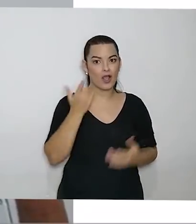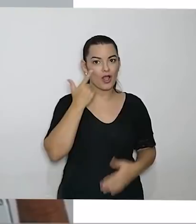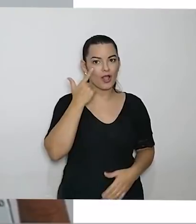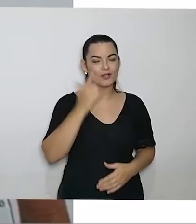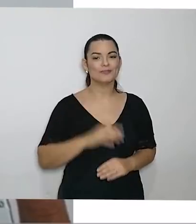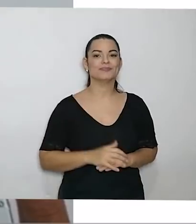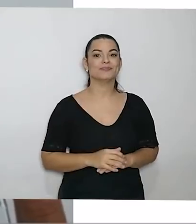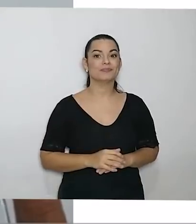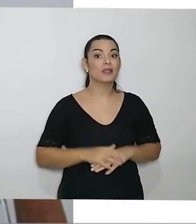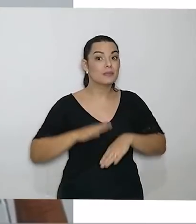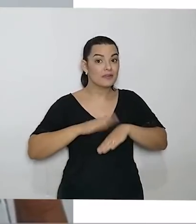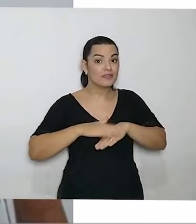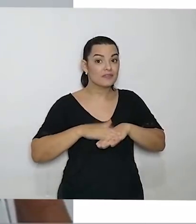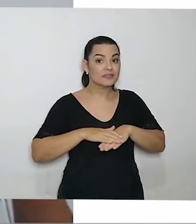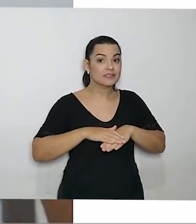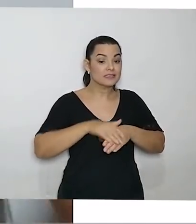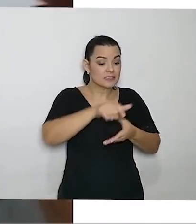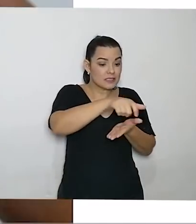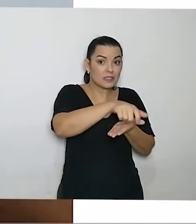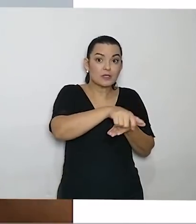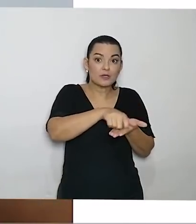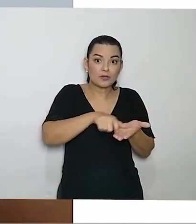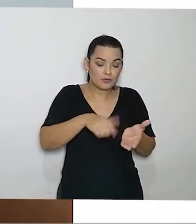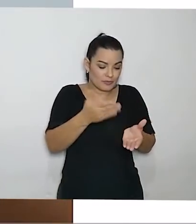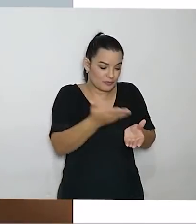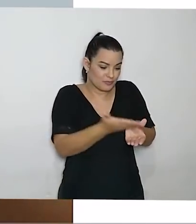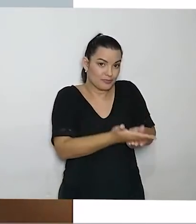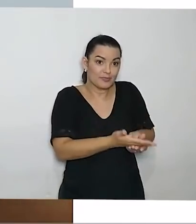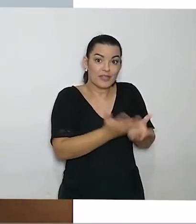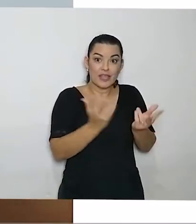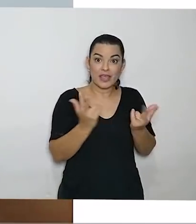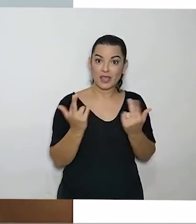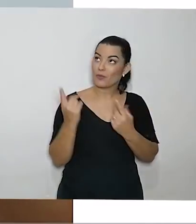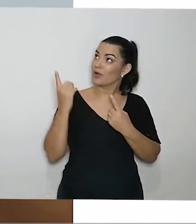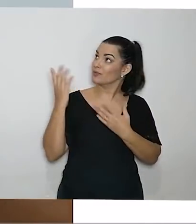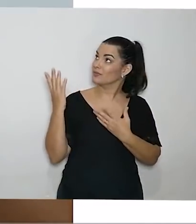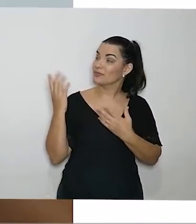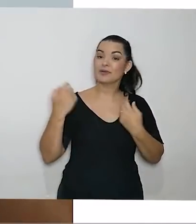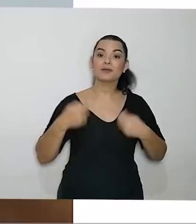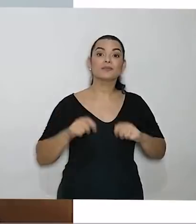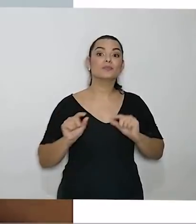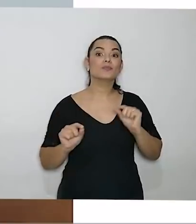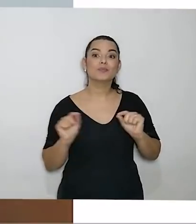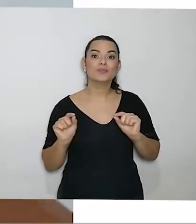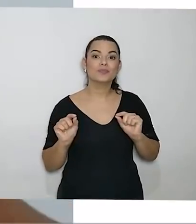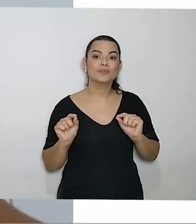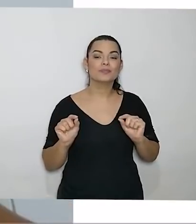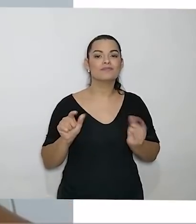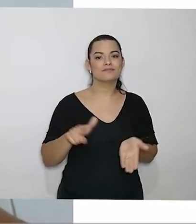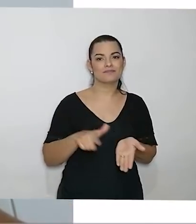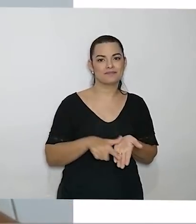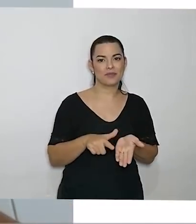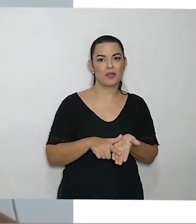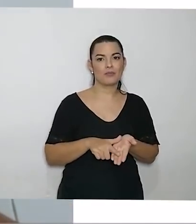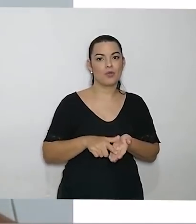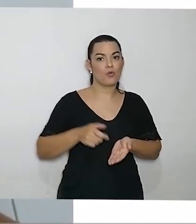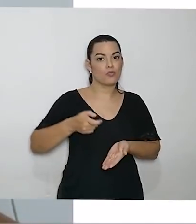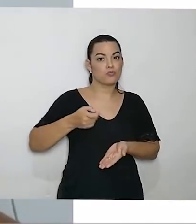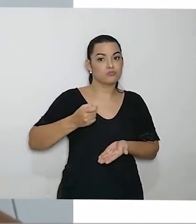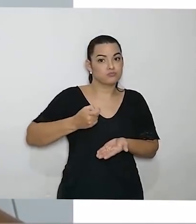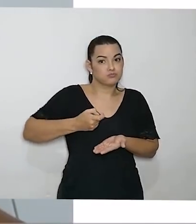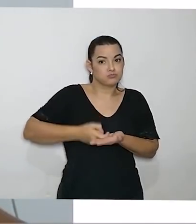Bom, crianças, para fazer um marcador de páginas como este aqui, vocês vão precisar primeiro de